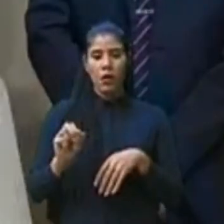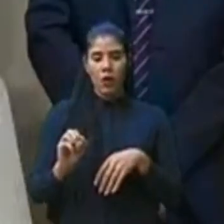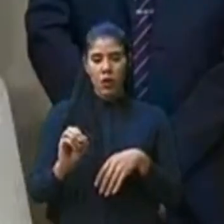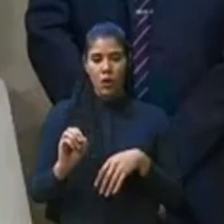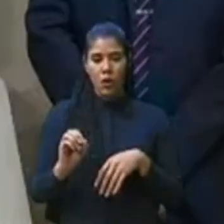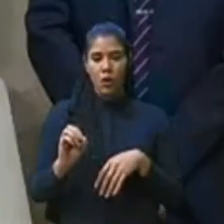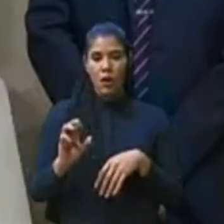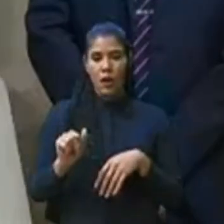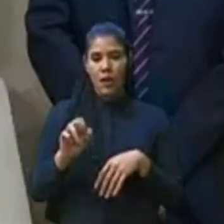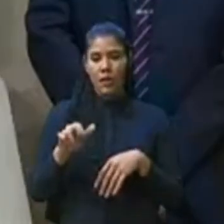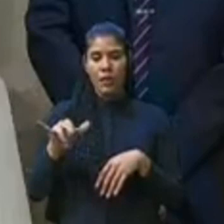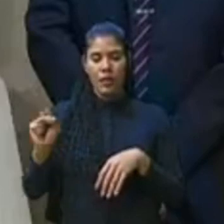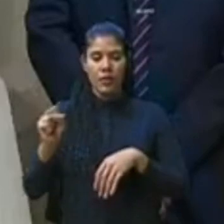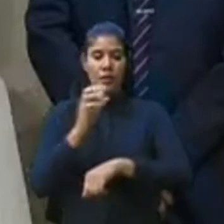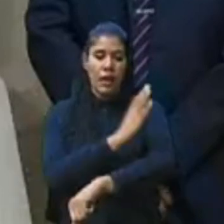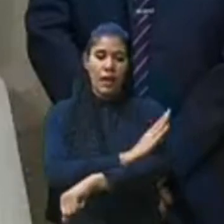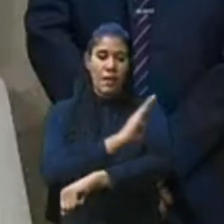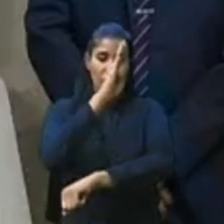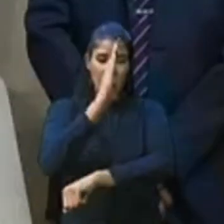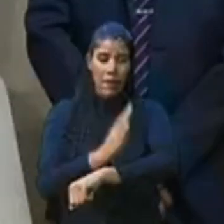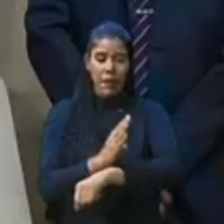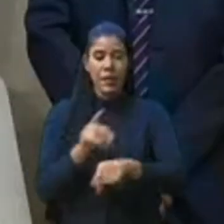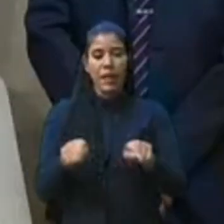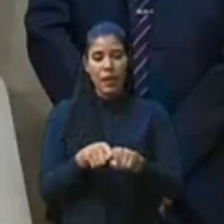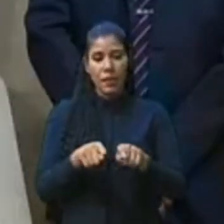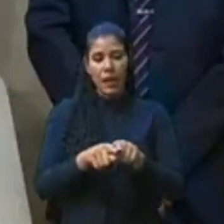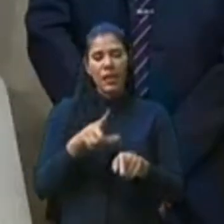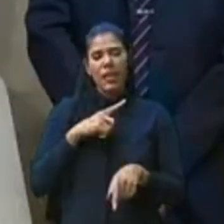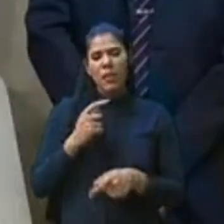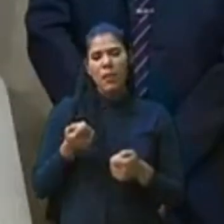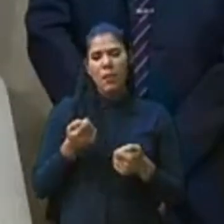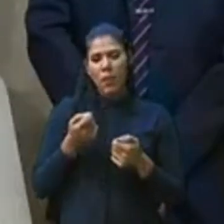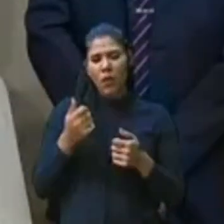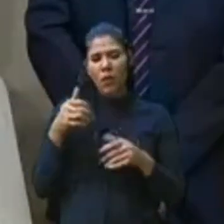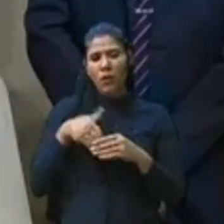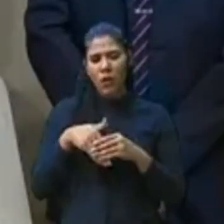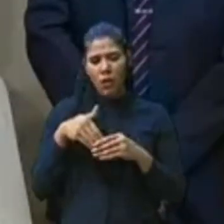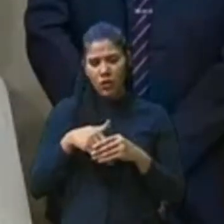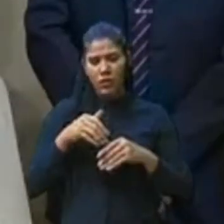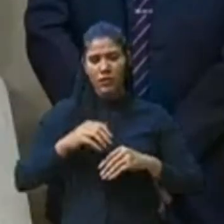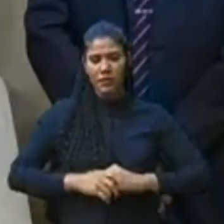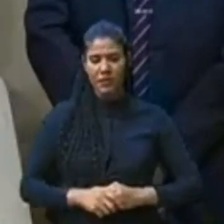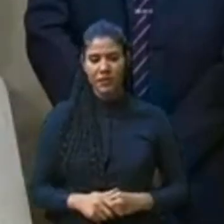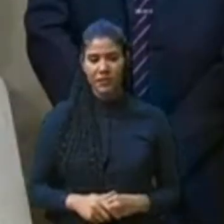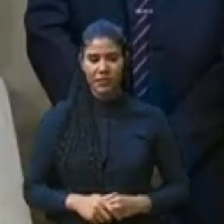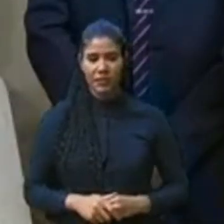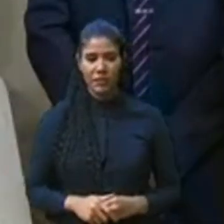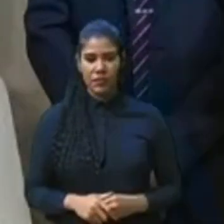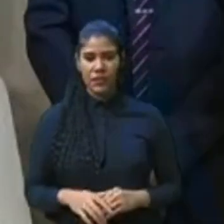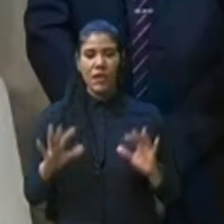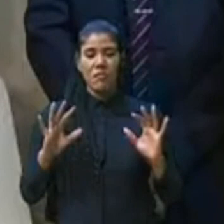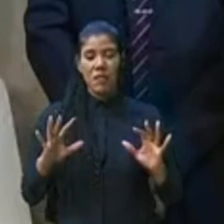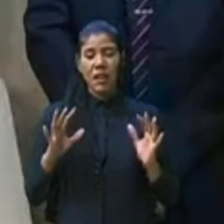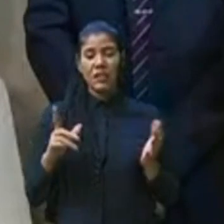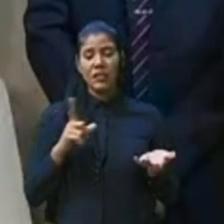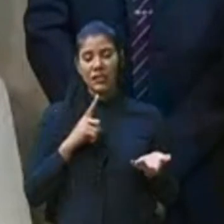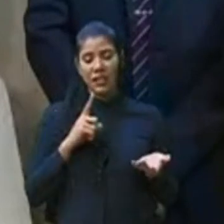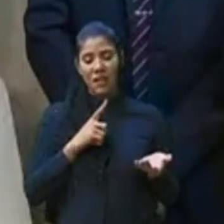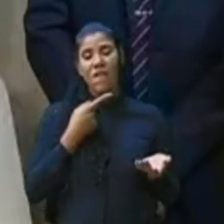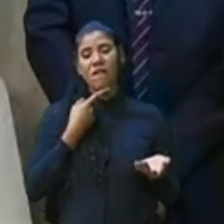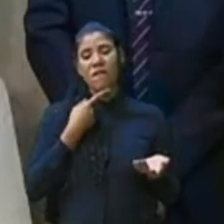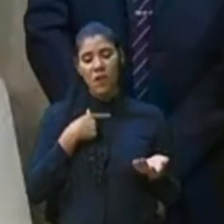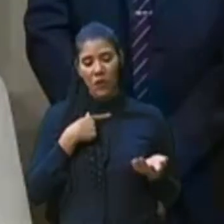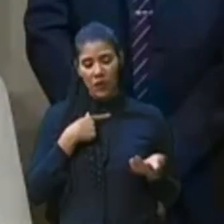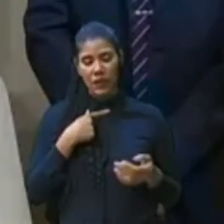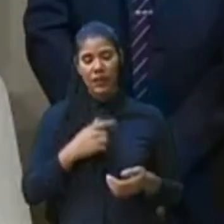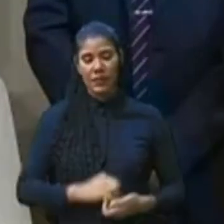agradecer a Serra da Ibiapaba. Exatamente, foram poucos os votos para quem tinha muitos votos, mas é muita vontade para quem